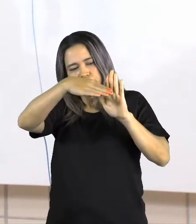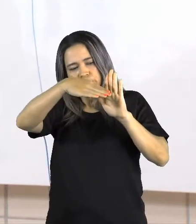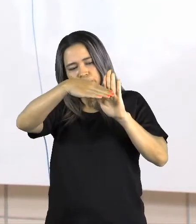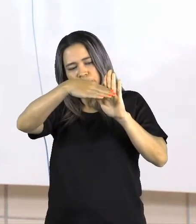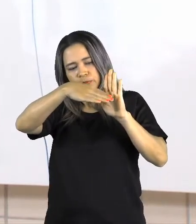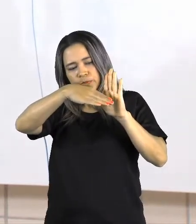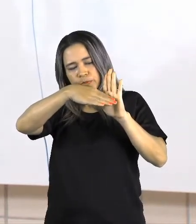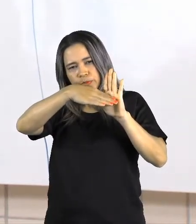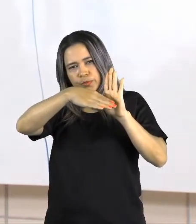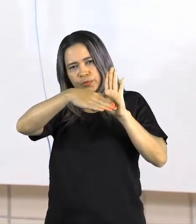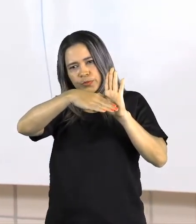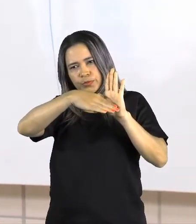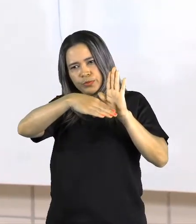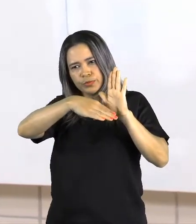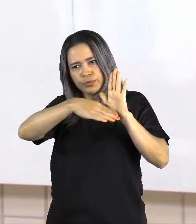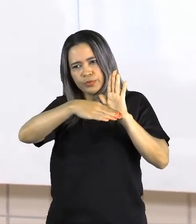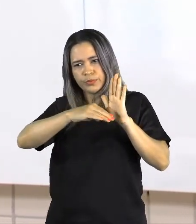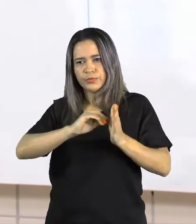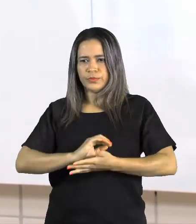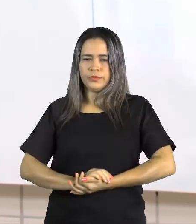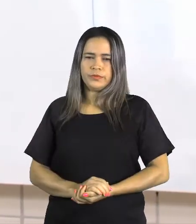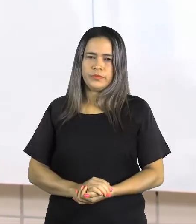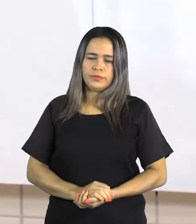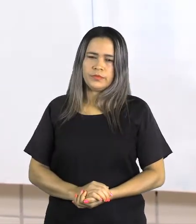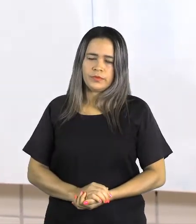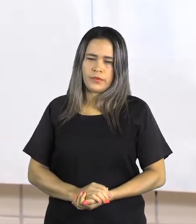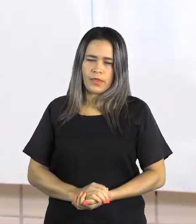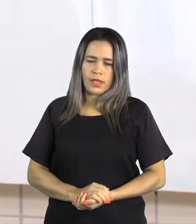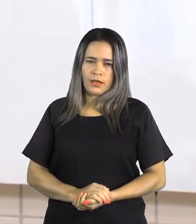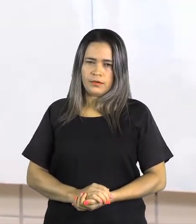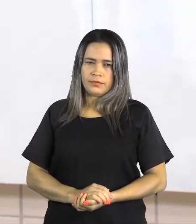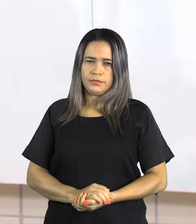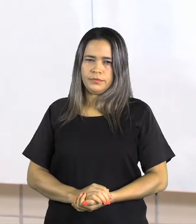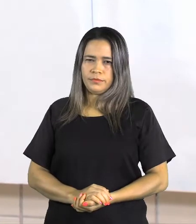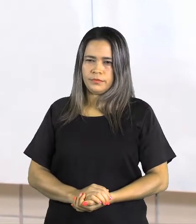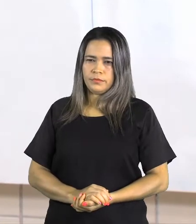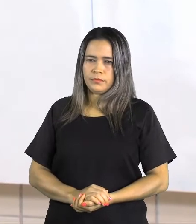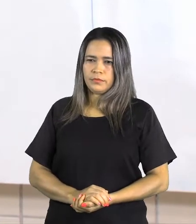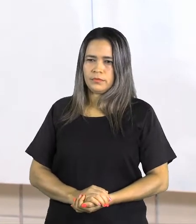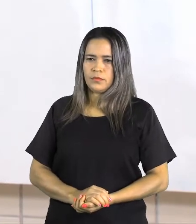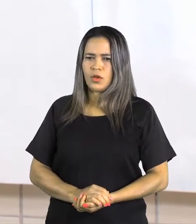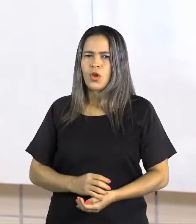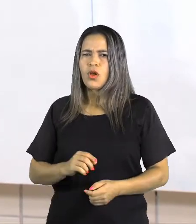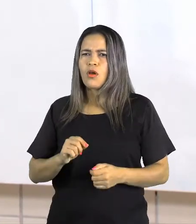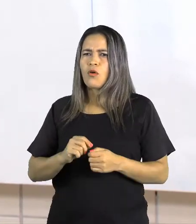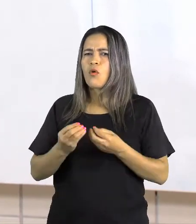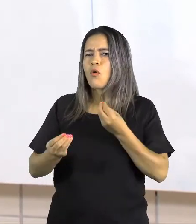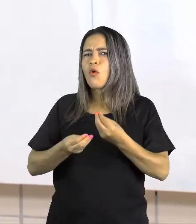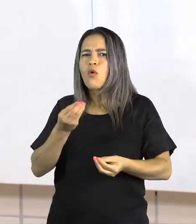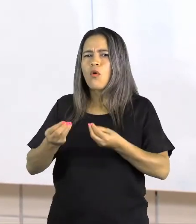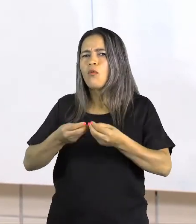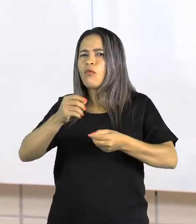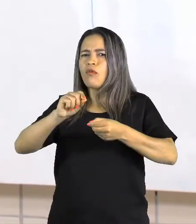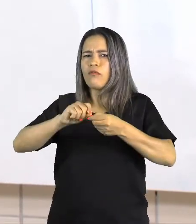para fazer aquela experiência, aquele experimento. Aí, os procedimentos,